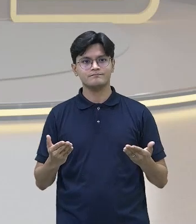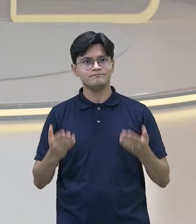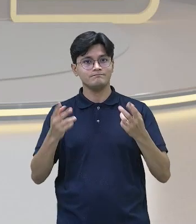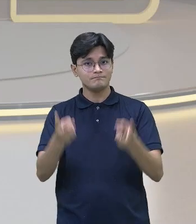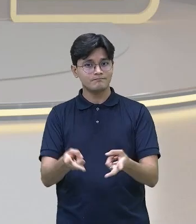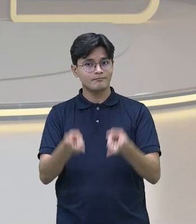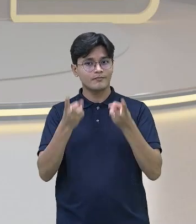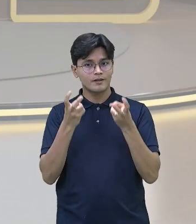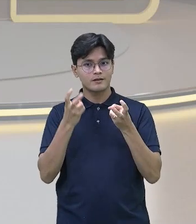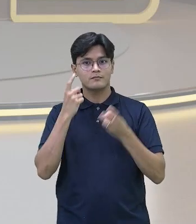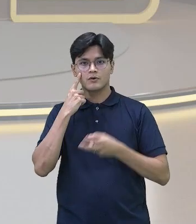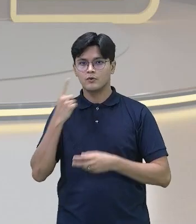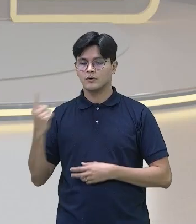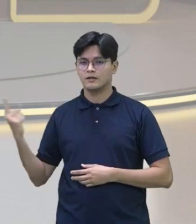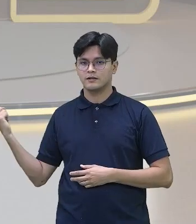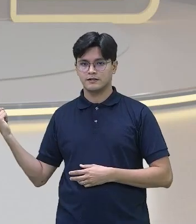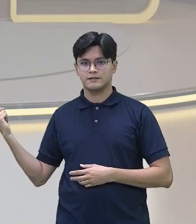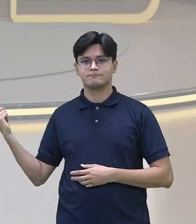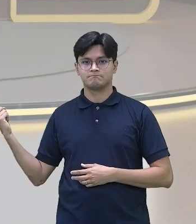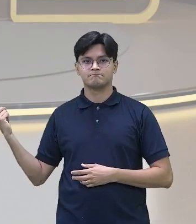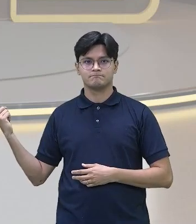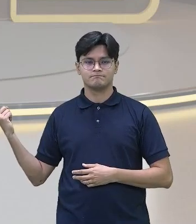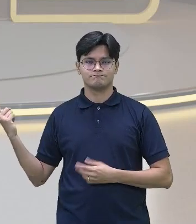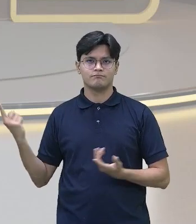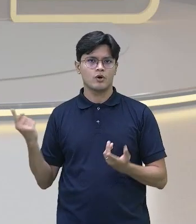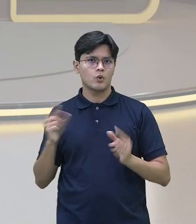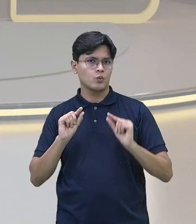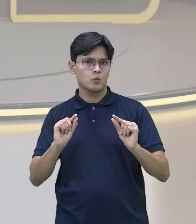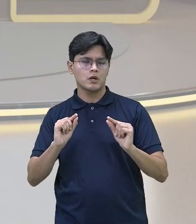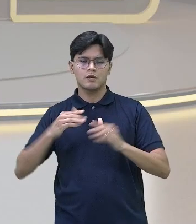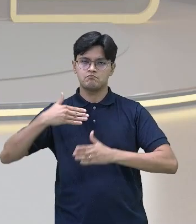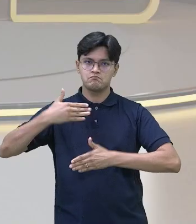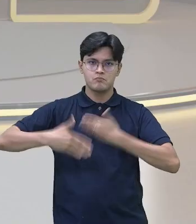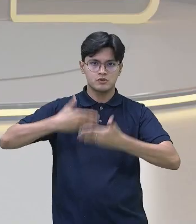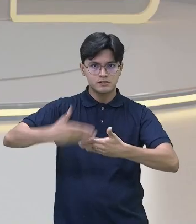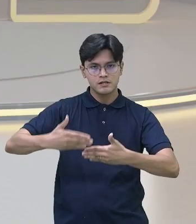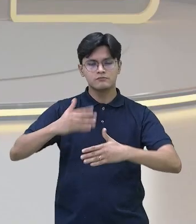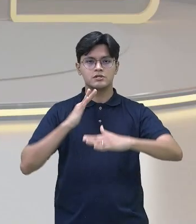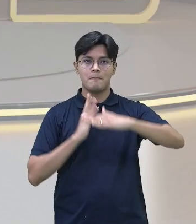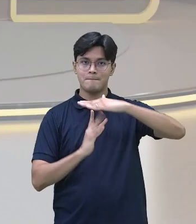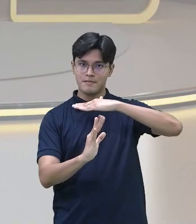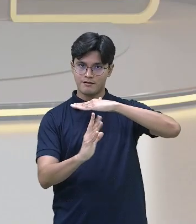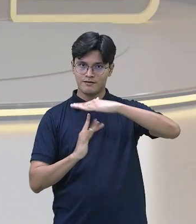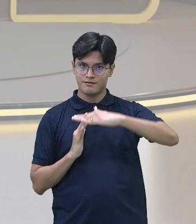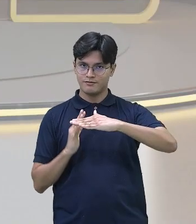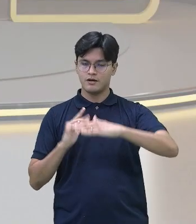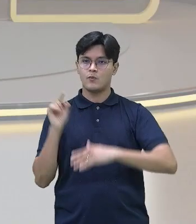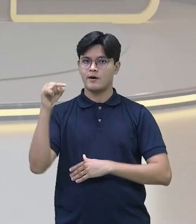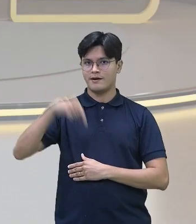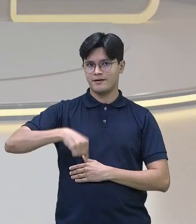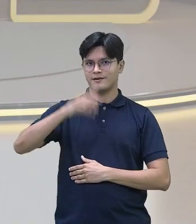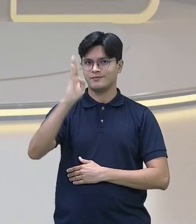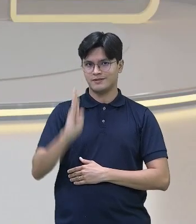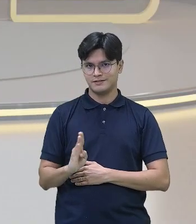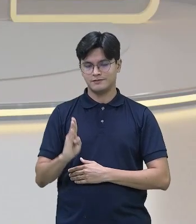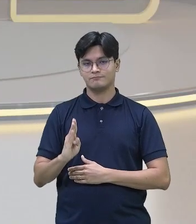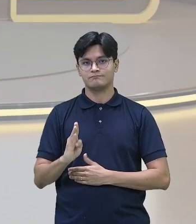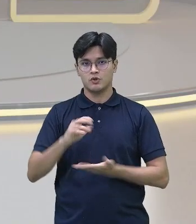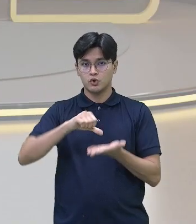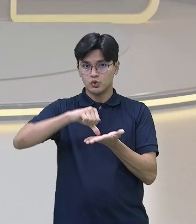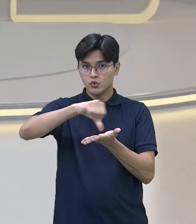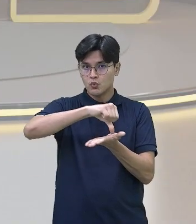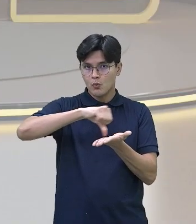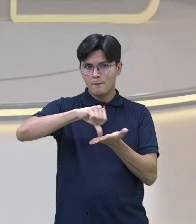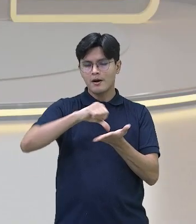aí, pessoal, toda essa movimentação de imigrantes aqui no nosso país, tá? E aí no nosso mapa a gente tem